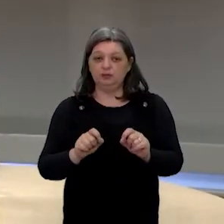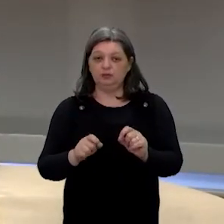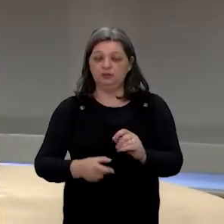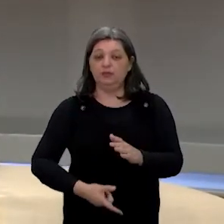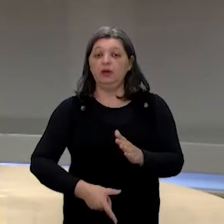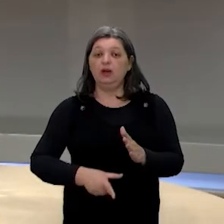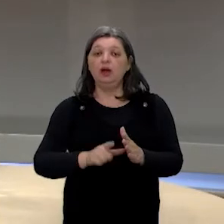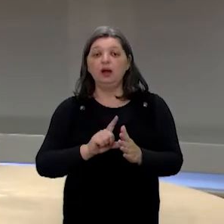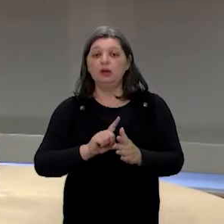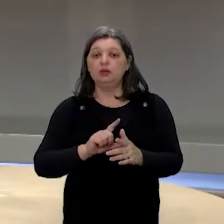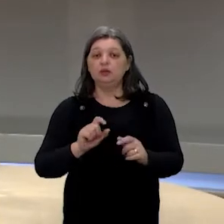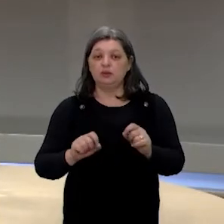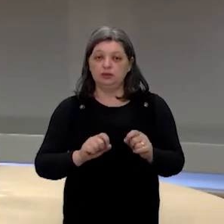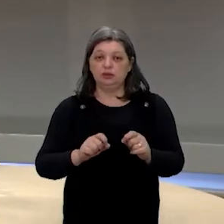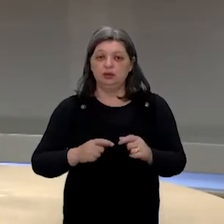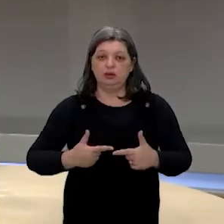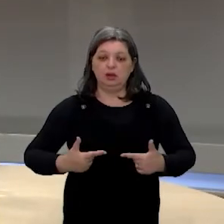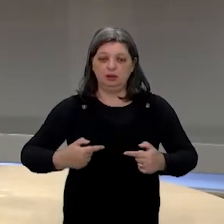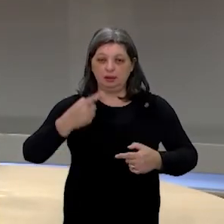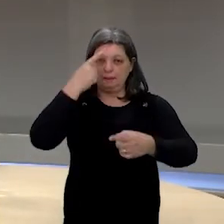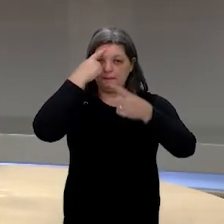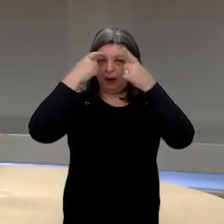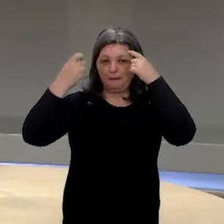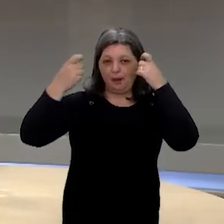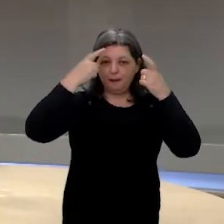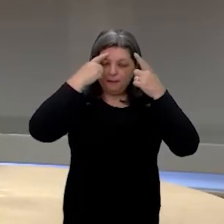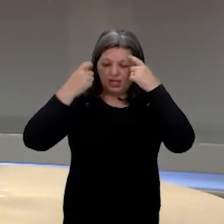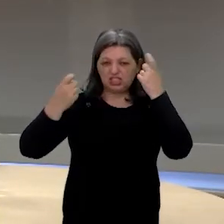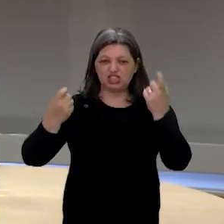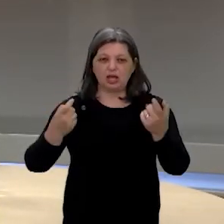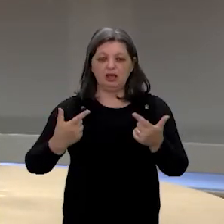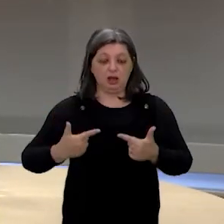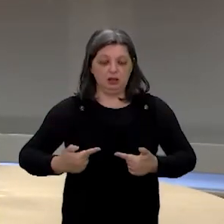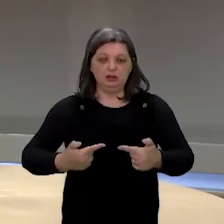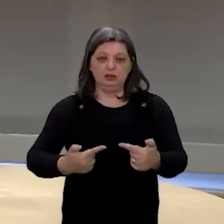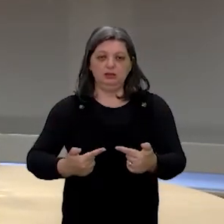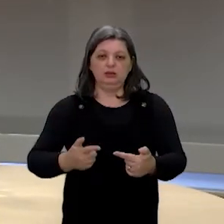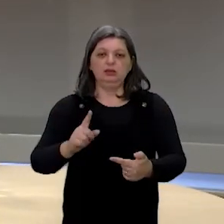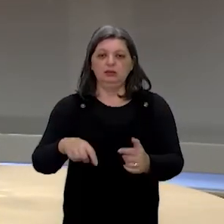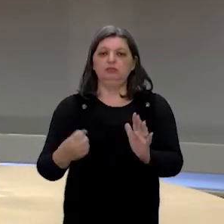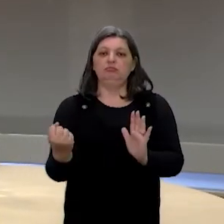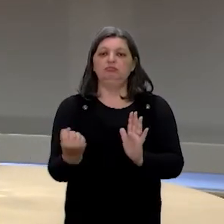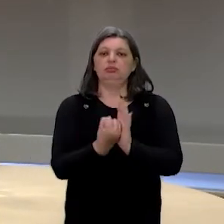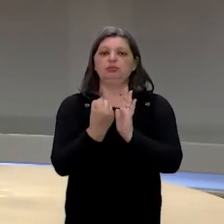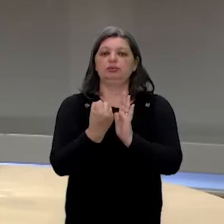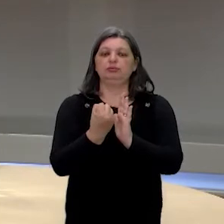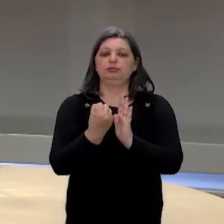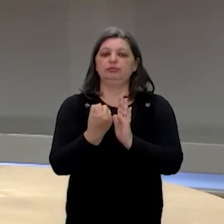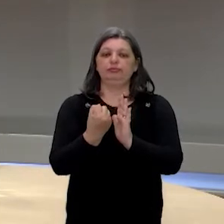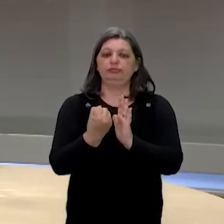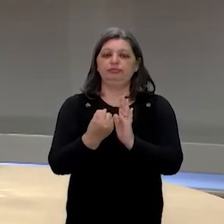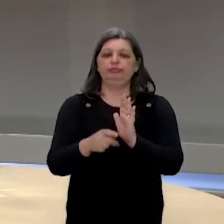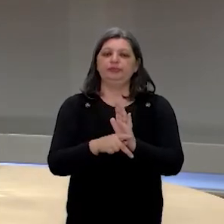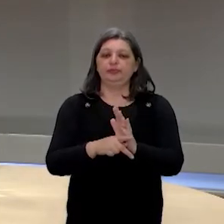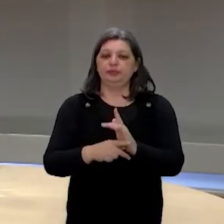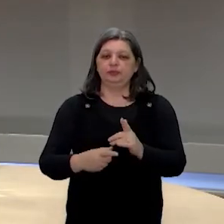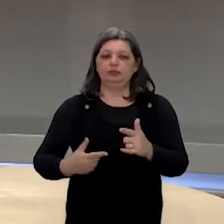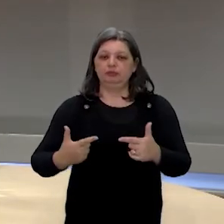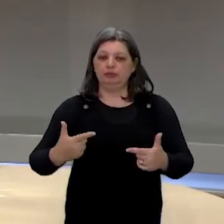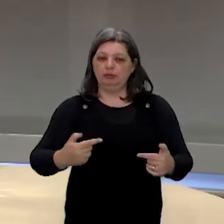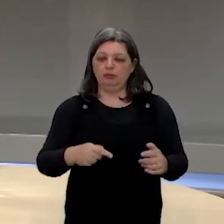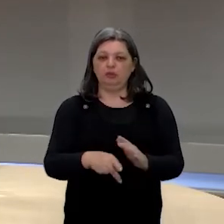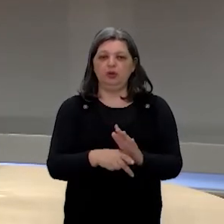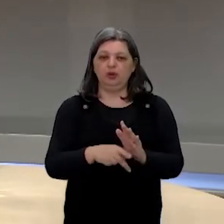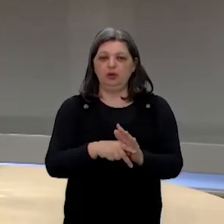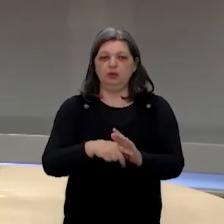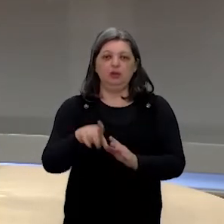de tudo, uma guerra ideológica, foi uma guerra marcada aí pela rivalidade entre os Estados Unidos da